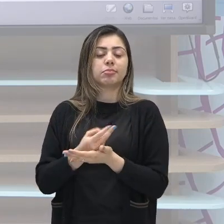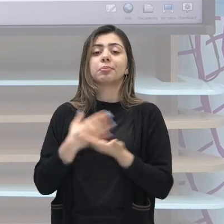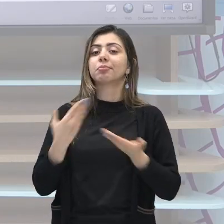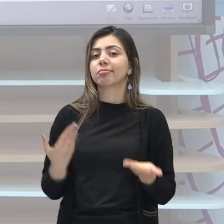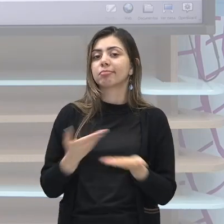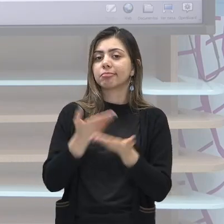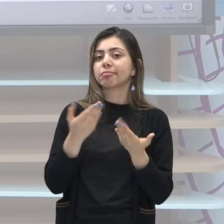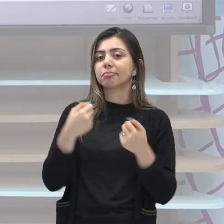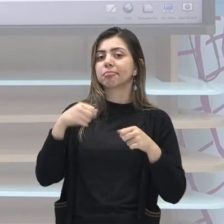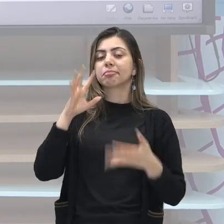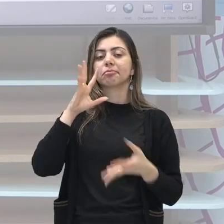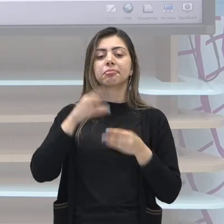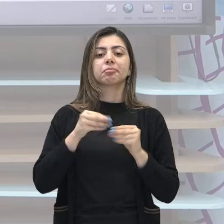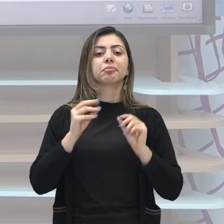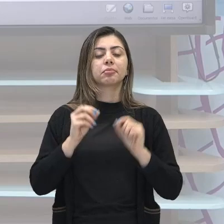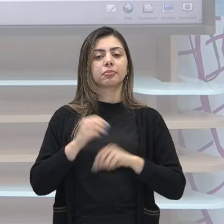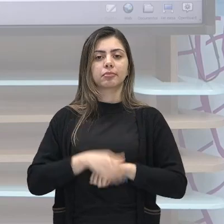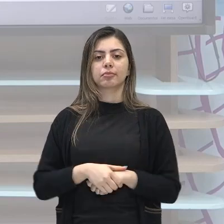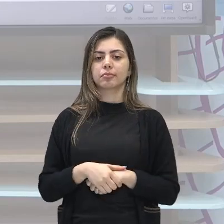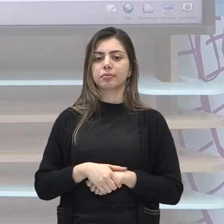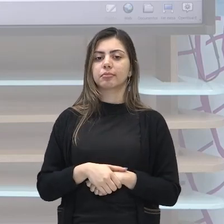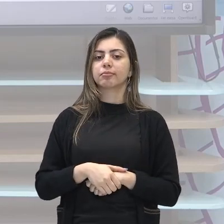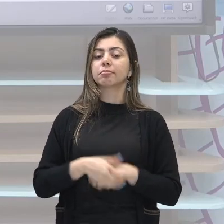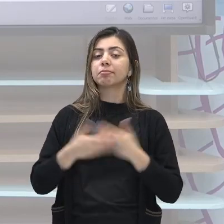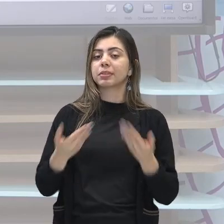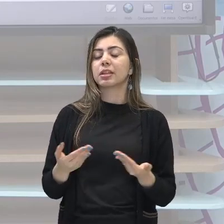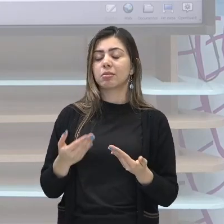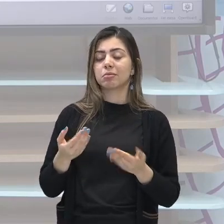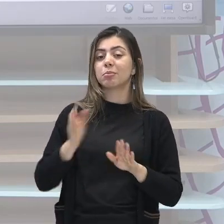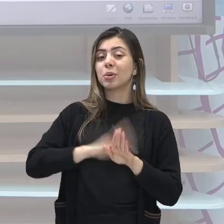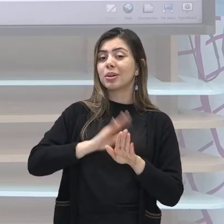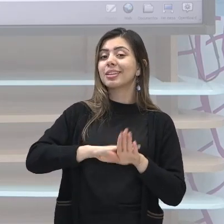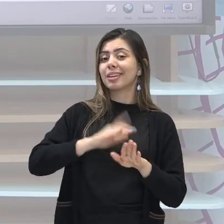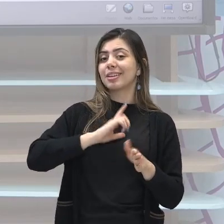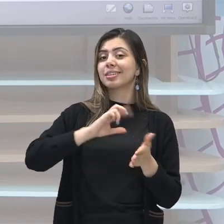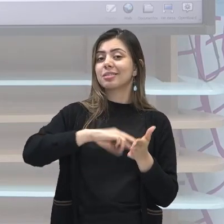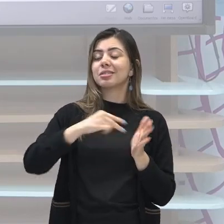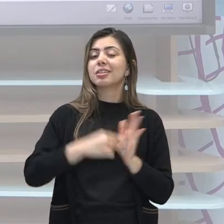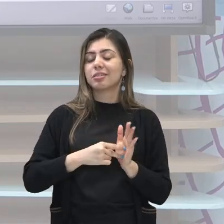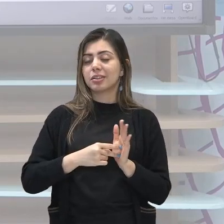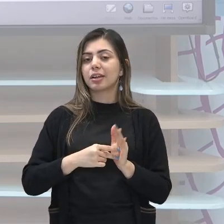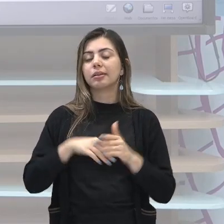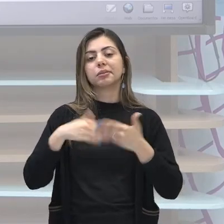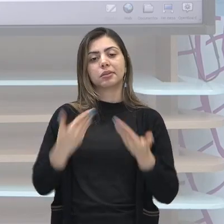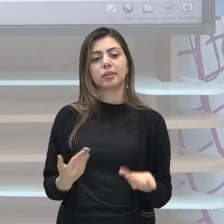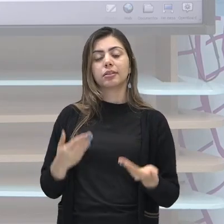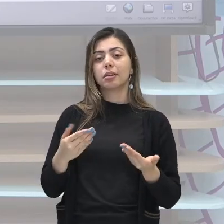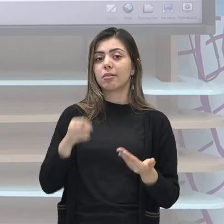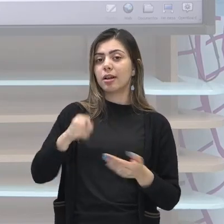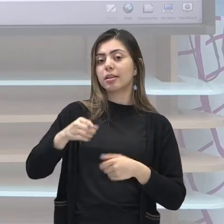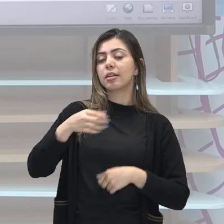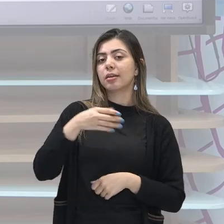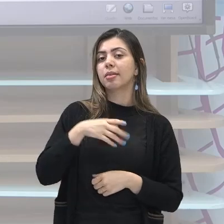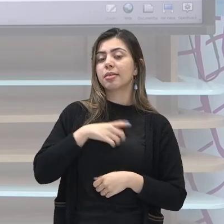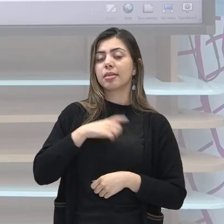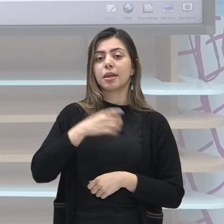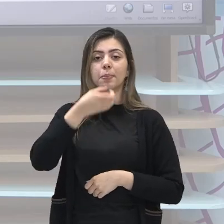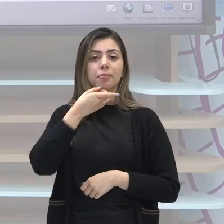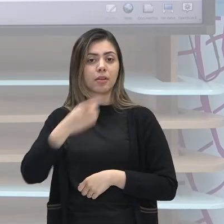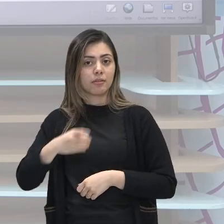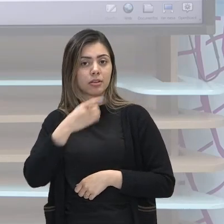compreenda, tudo tem um porquê e um para quê. E é diante dessa visão que vai